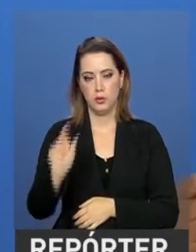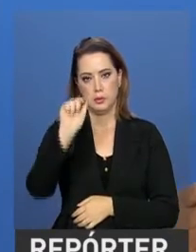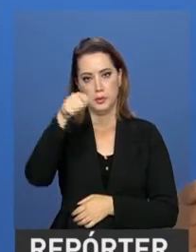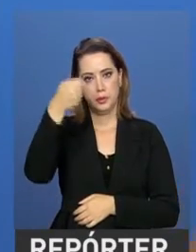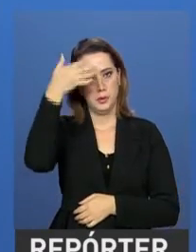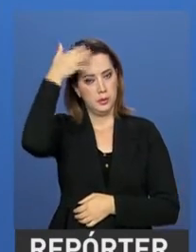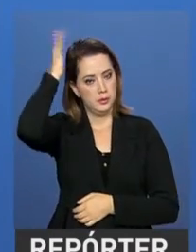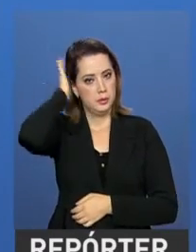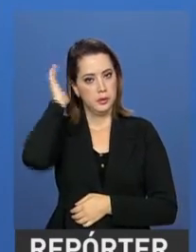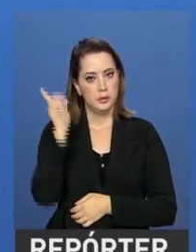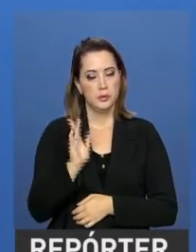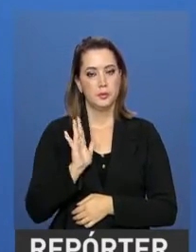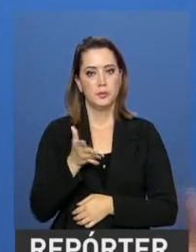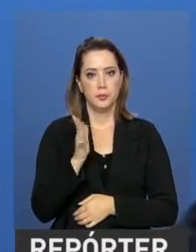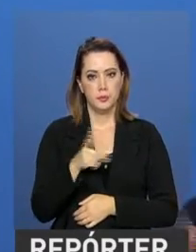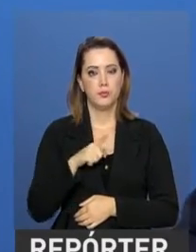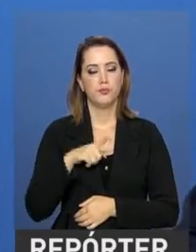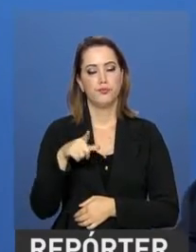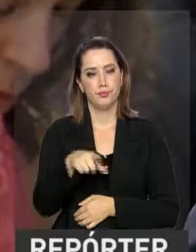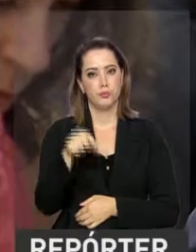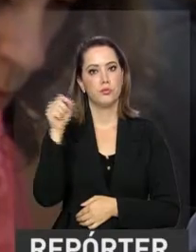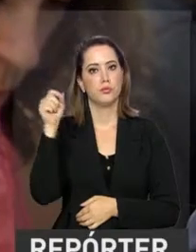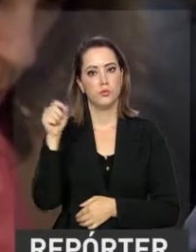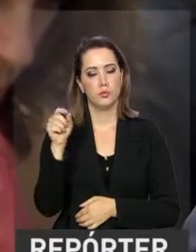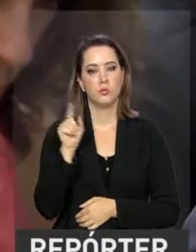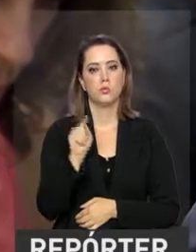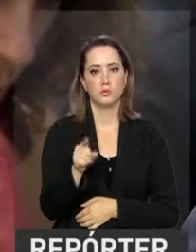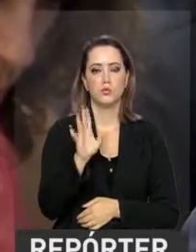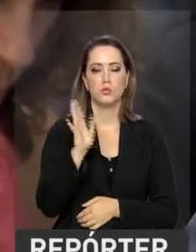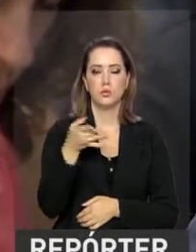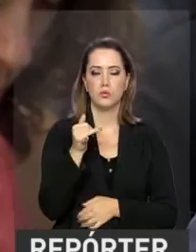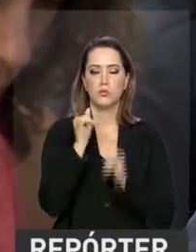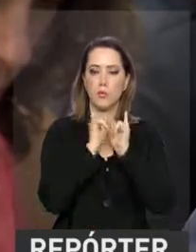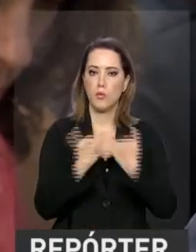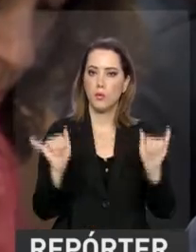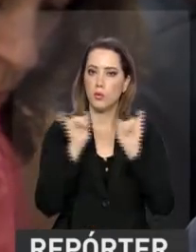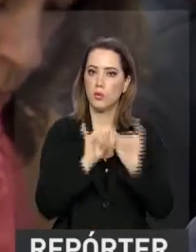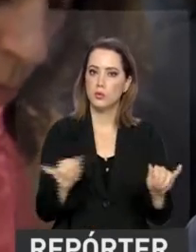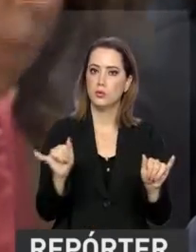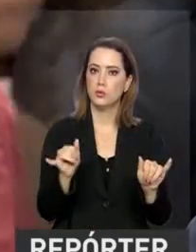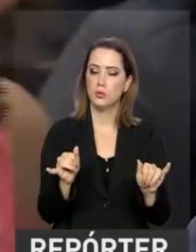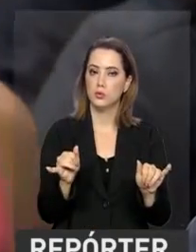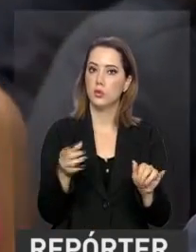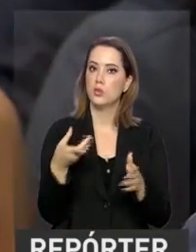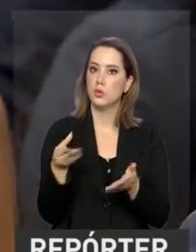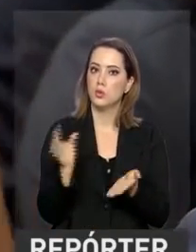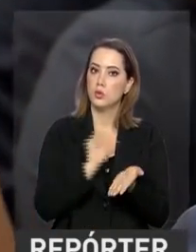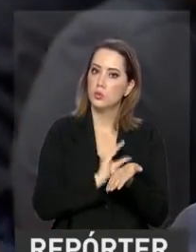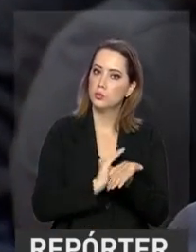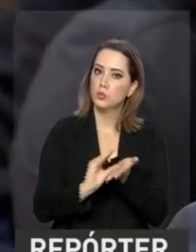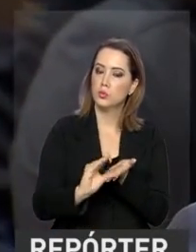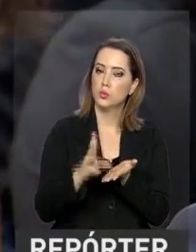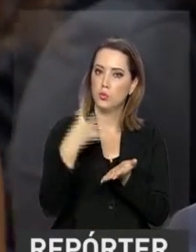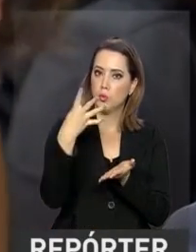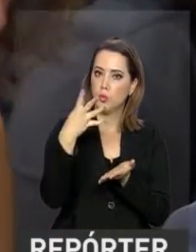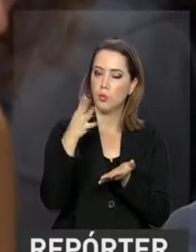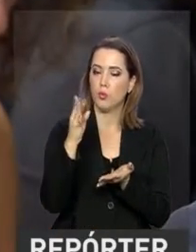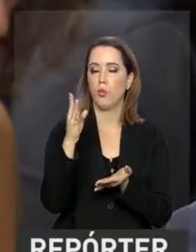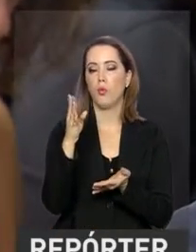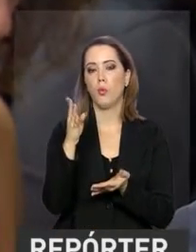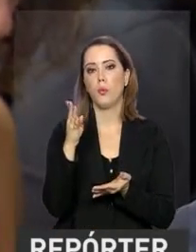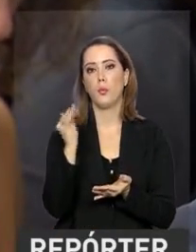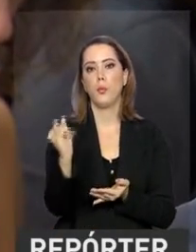tem tomado a decisão já foi anunciada publicamente de repô algo em torno de 4 bilhões e